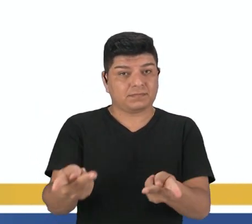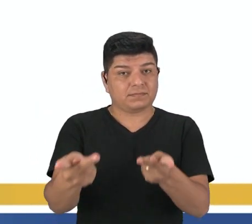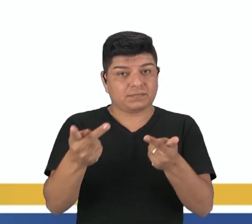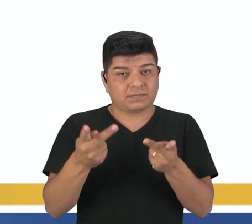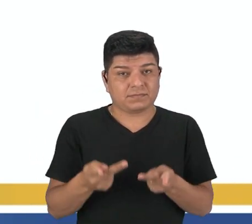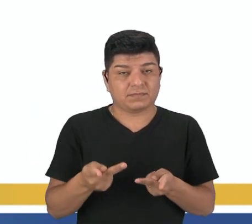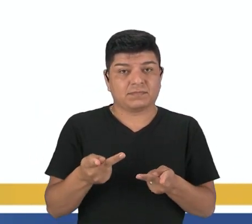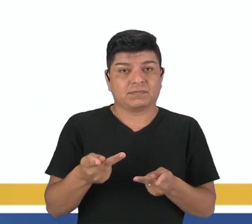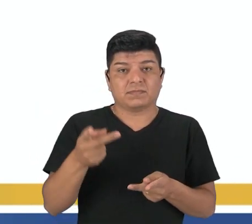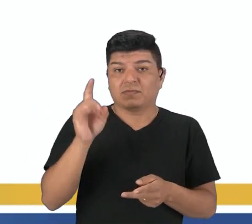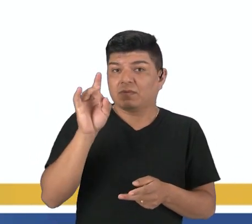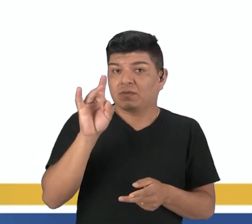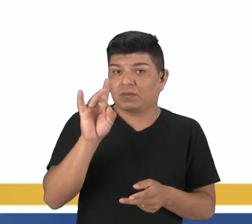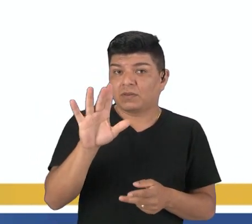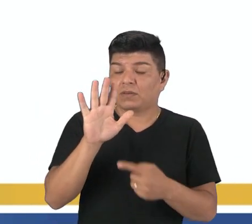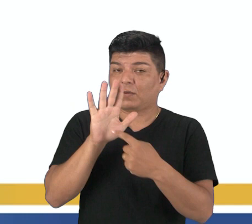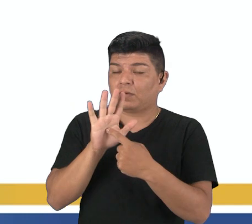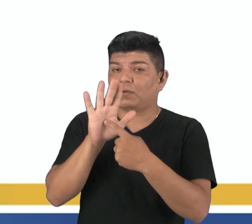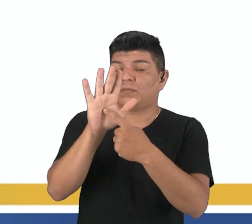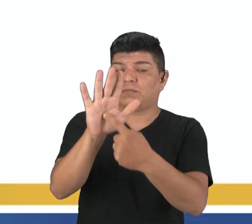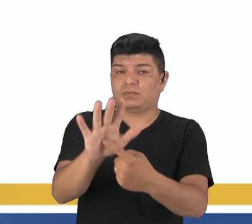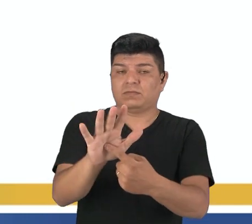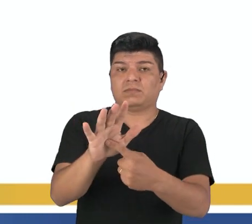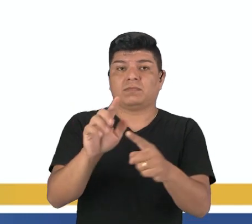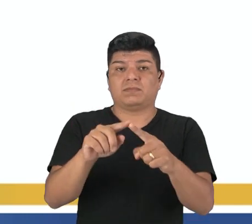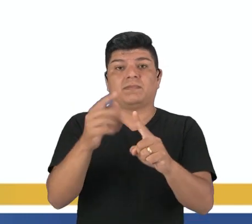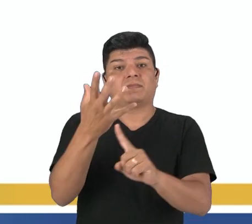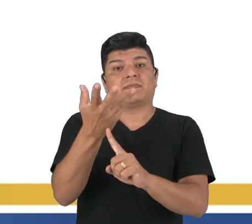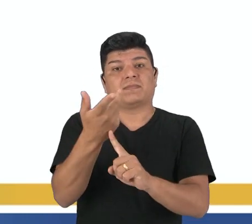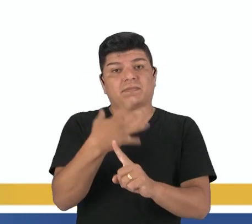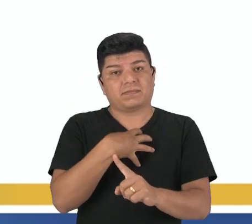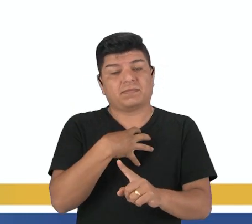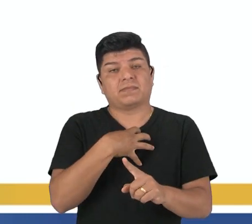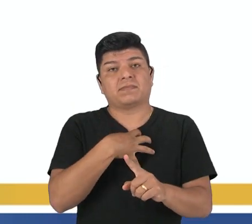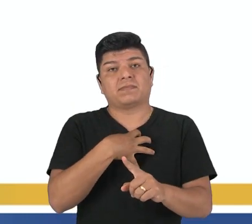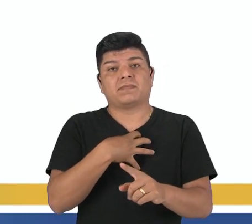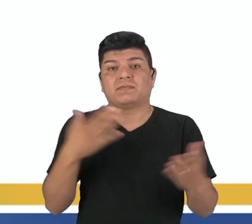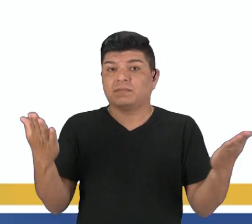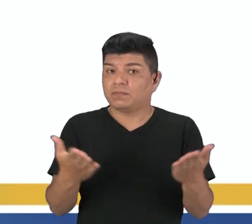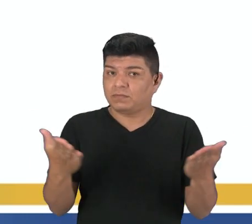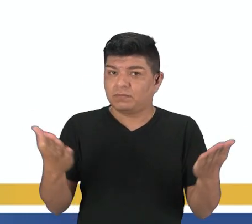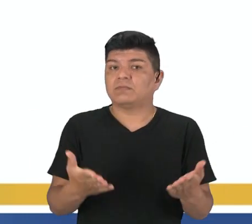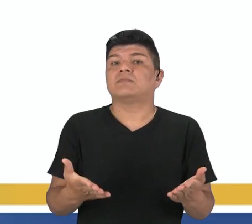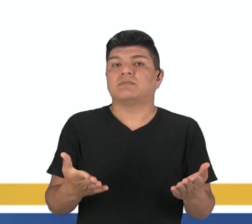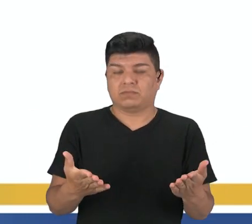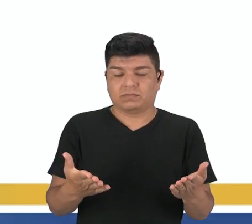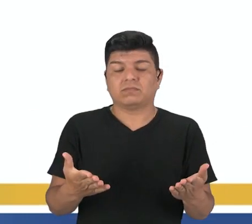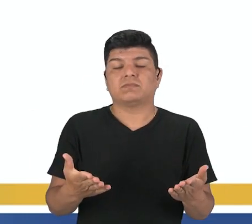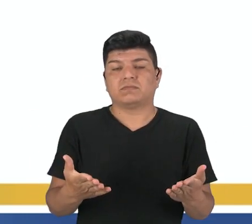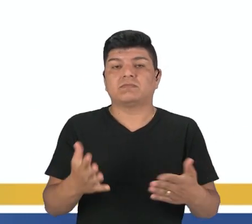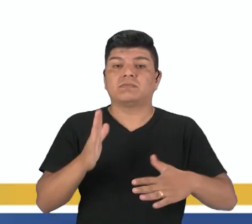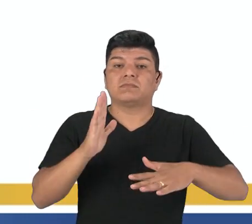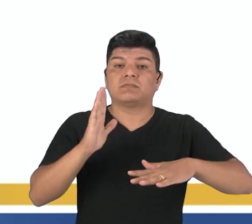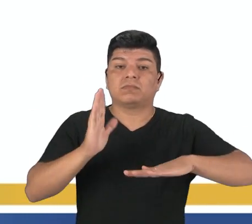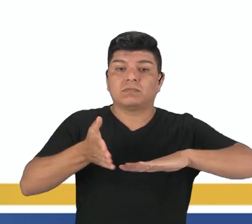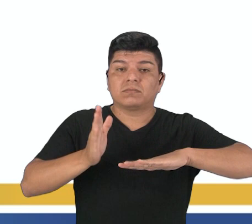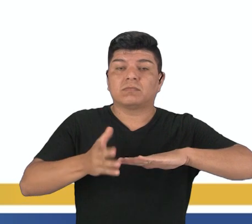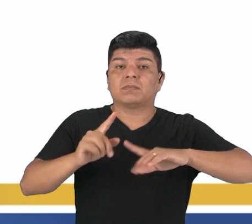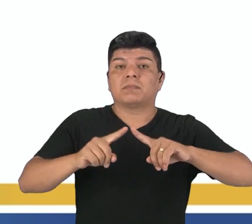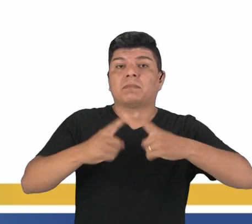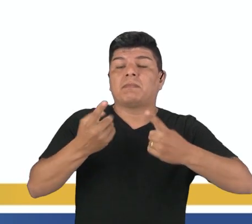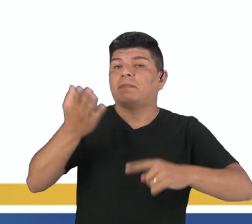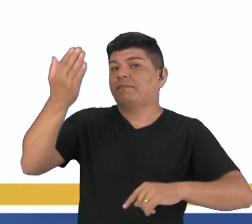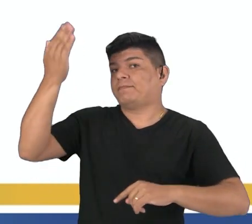não só a mostrar para você que as artes sensoriais são atuais, bem contemporâneas, mas lá